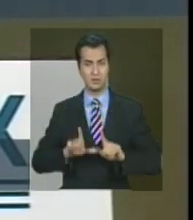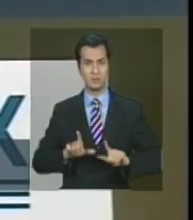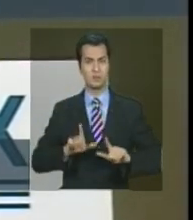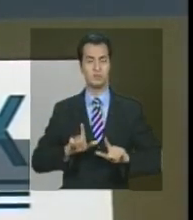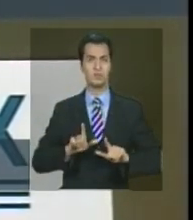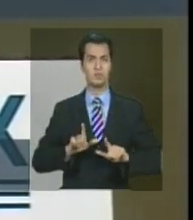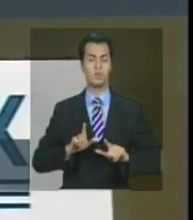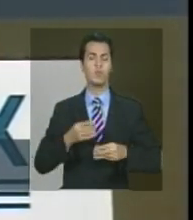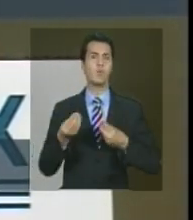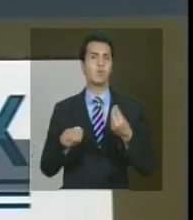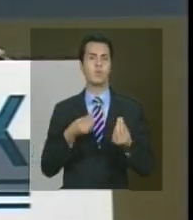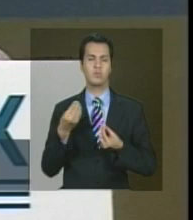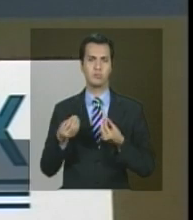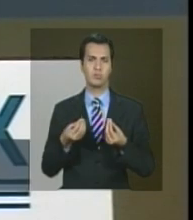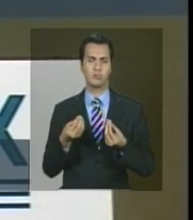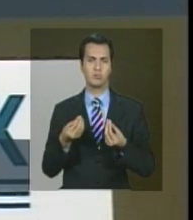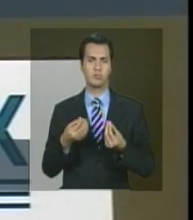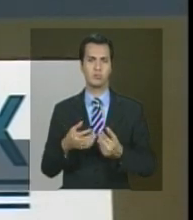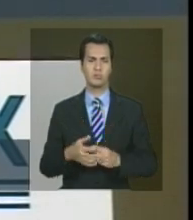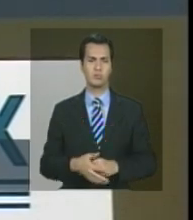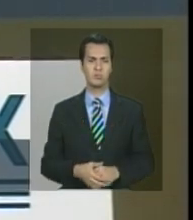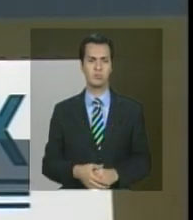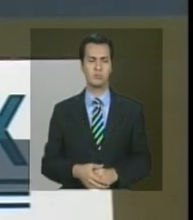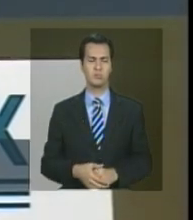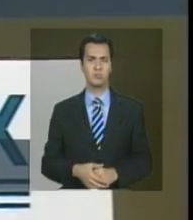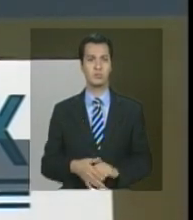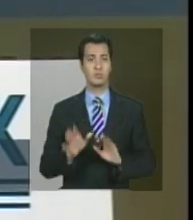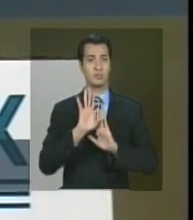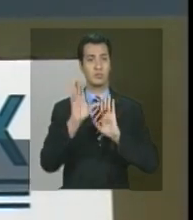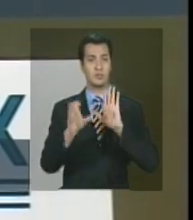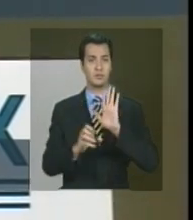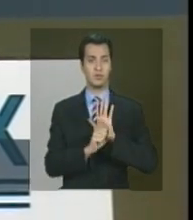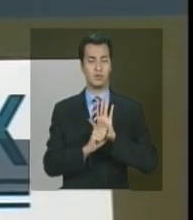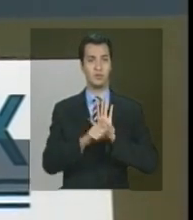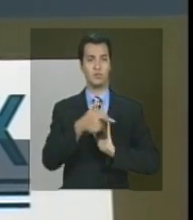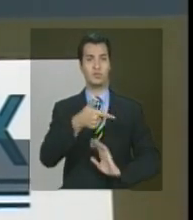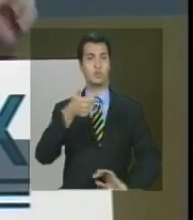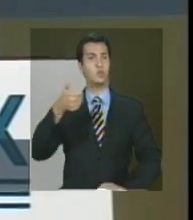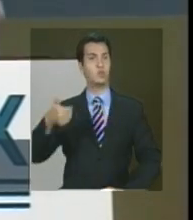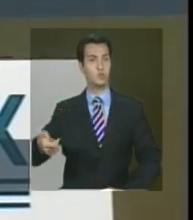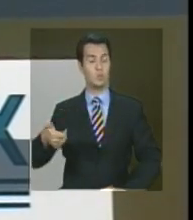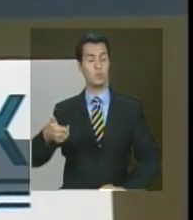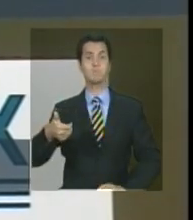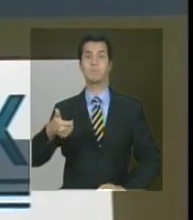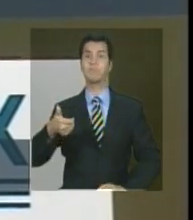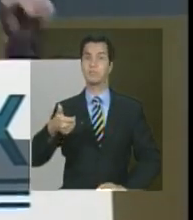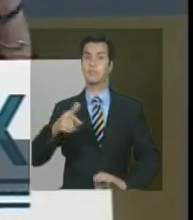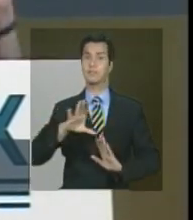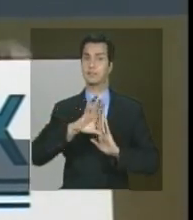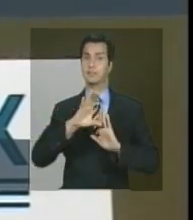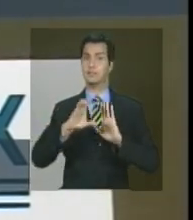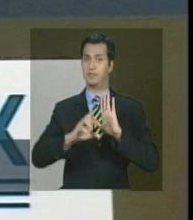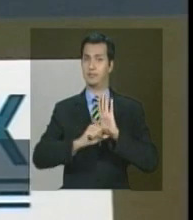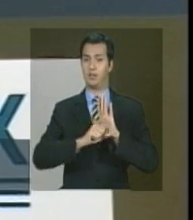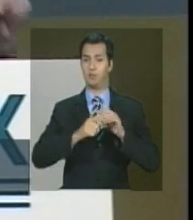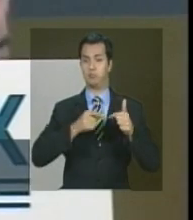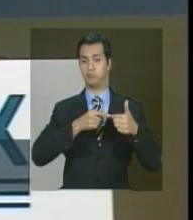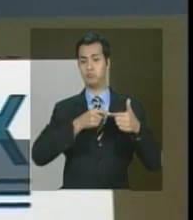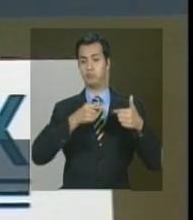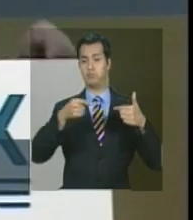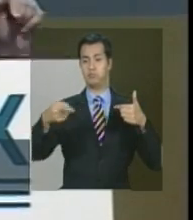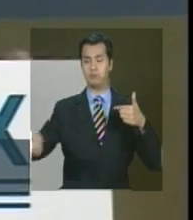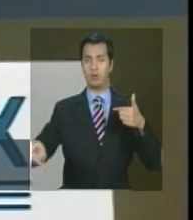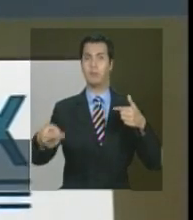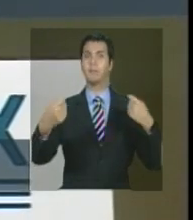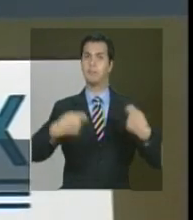no sentido que nós sabemos que o século XXI é o século do conhecimento. E sem incorporar